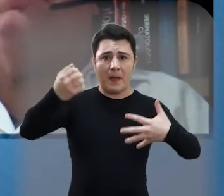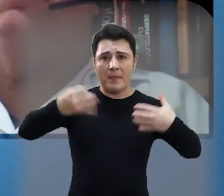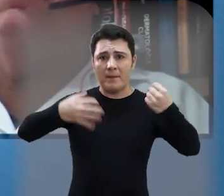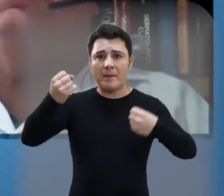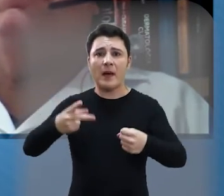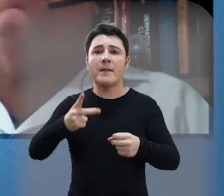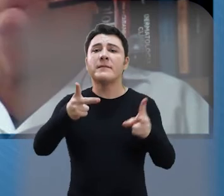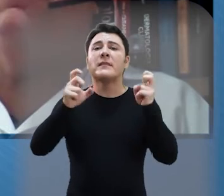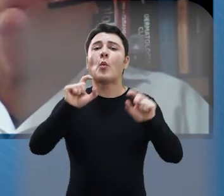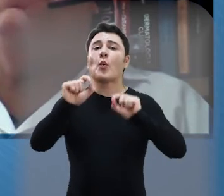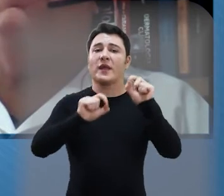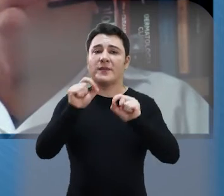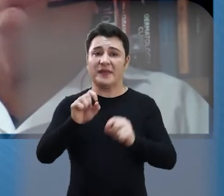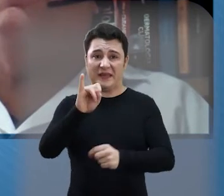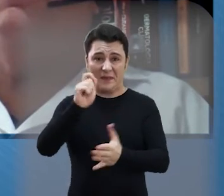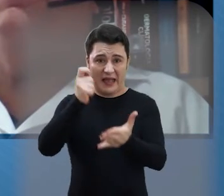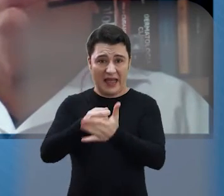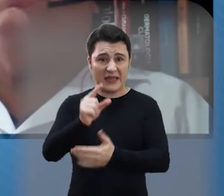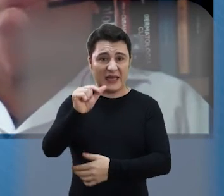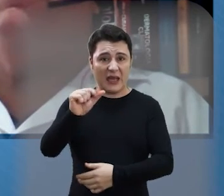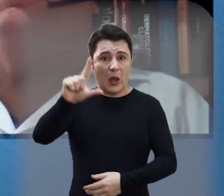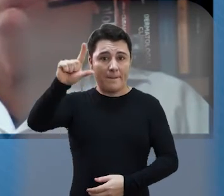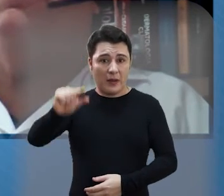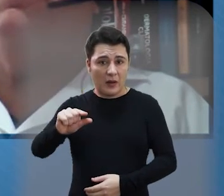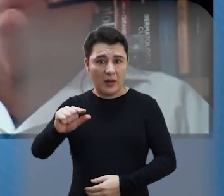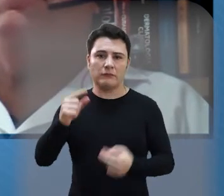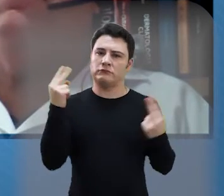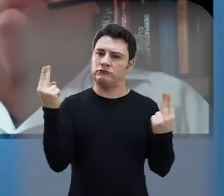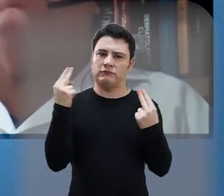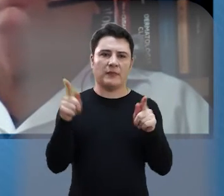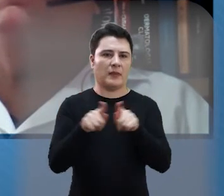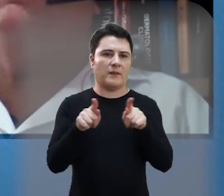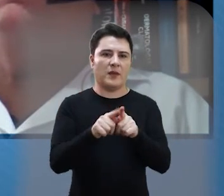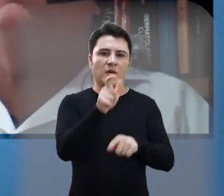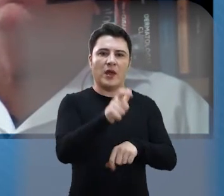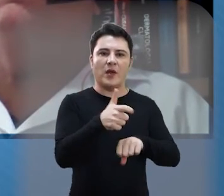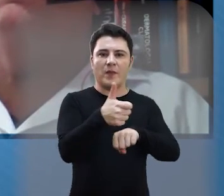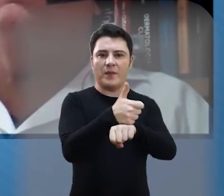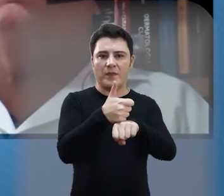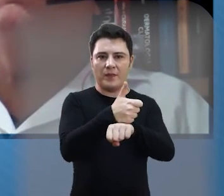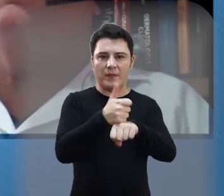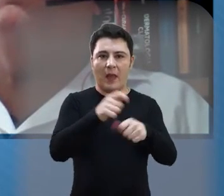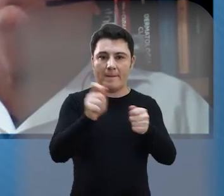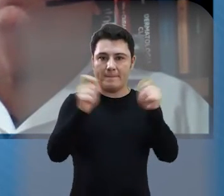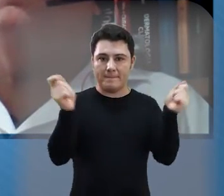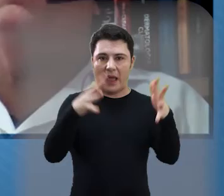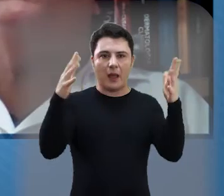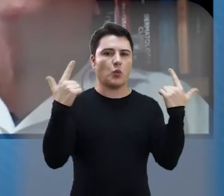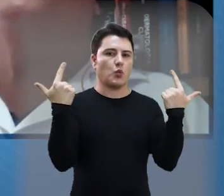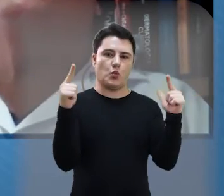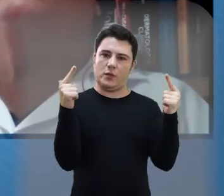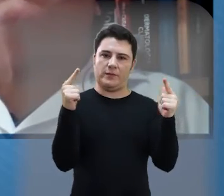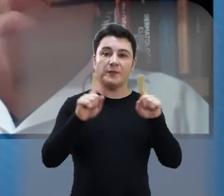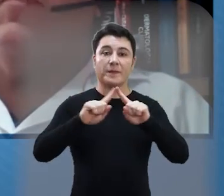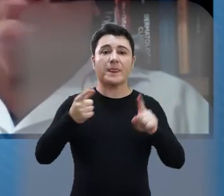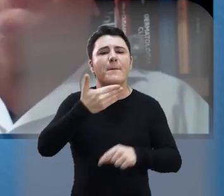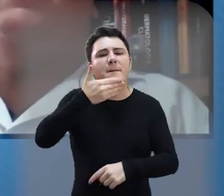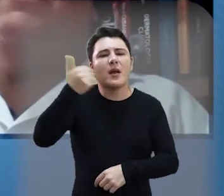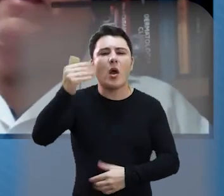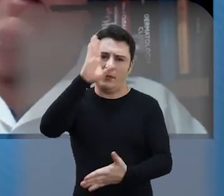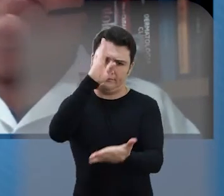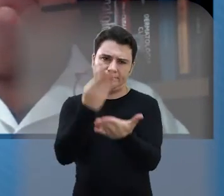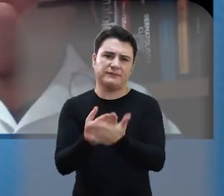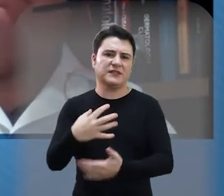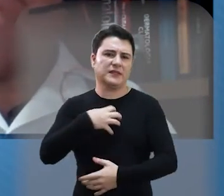pode resumir que preço barato demais e profissional com soluções milagrosas são arriscados, né? É